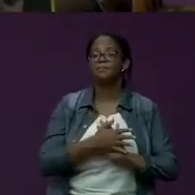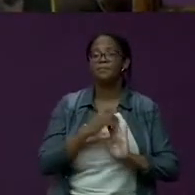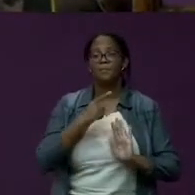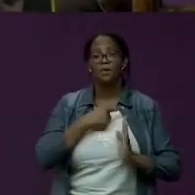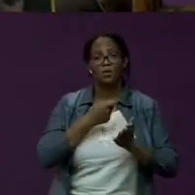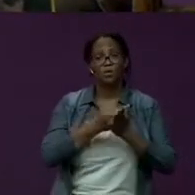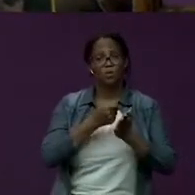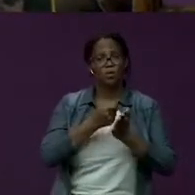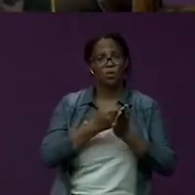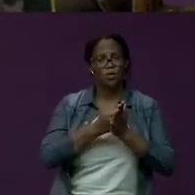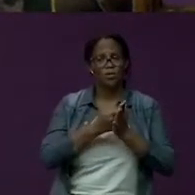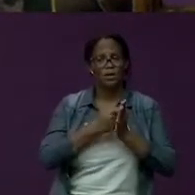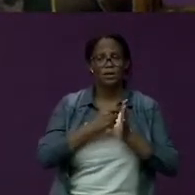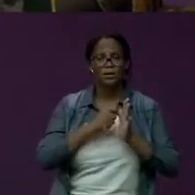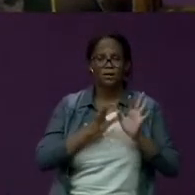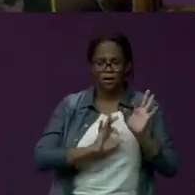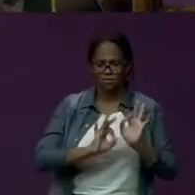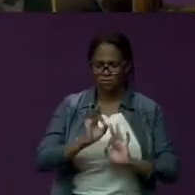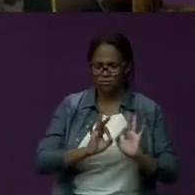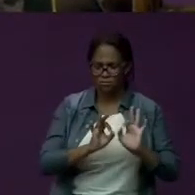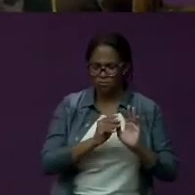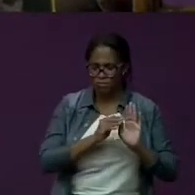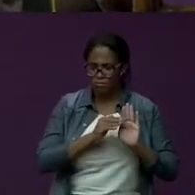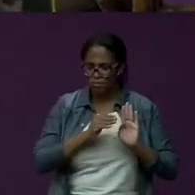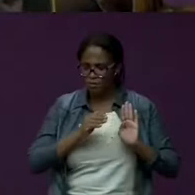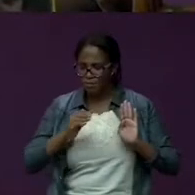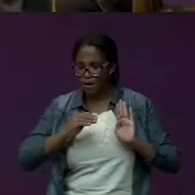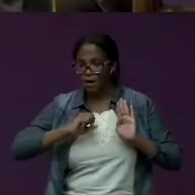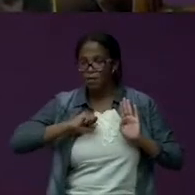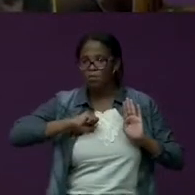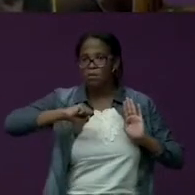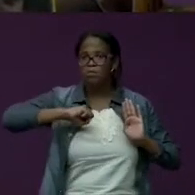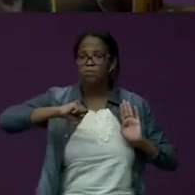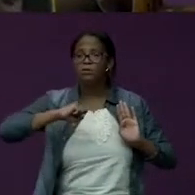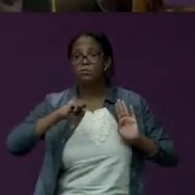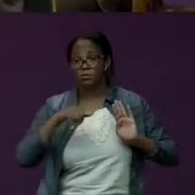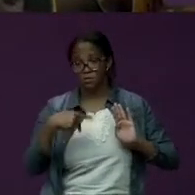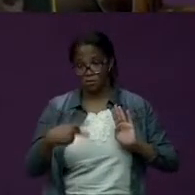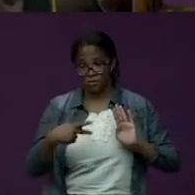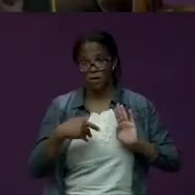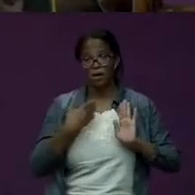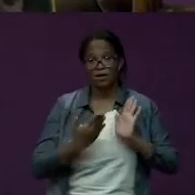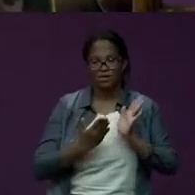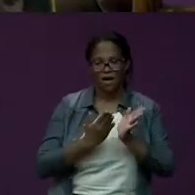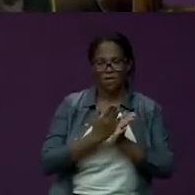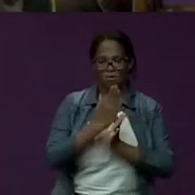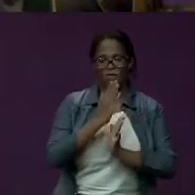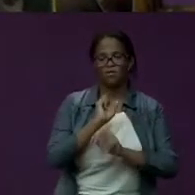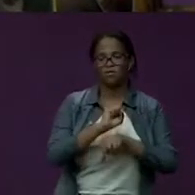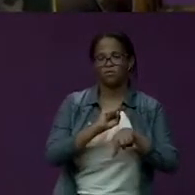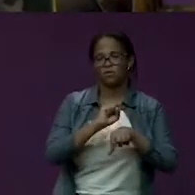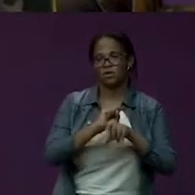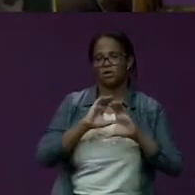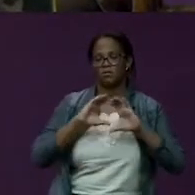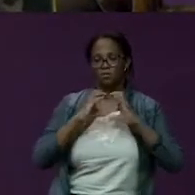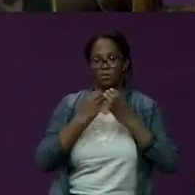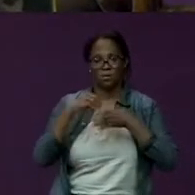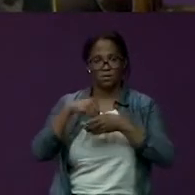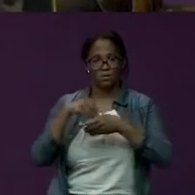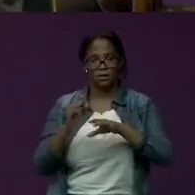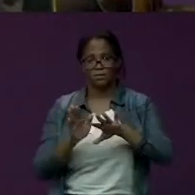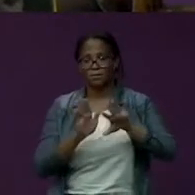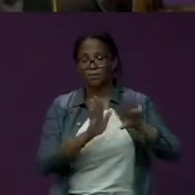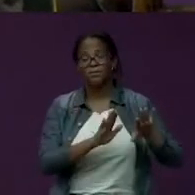uma linha de defesa programática. O lastro para isso é o que nós aprovamos no 8º Congresso Interno e, ao